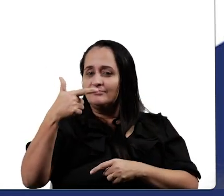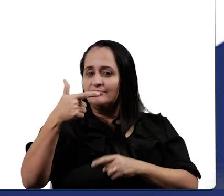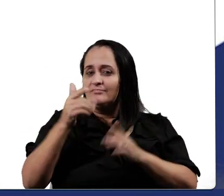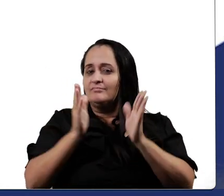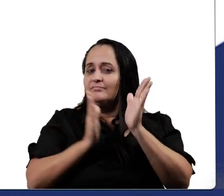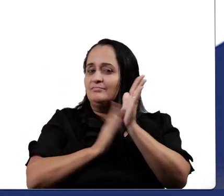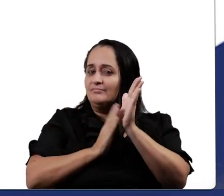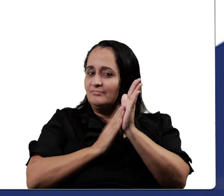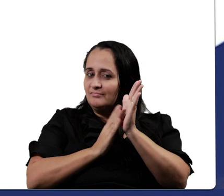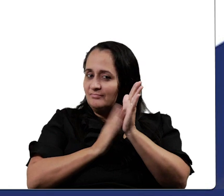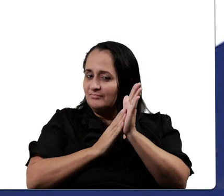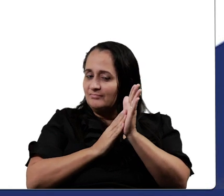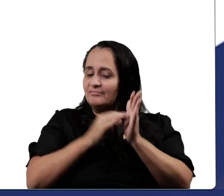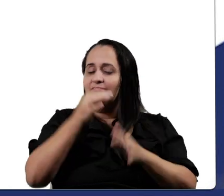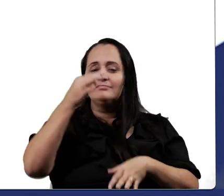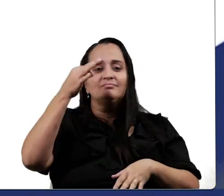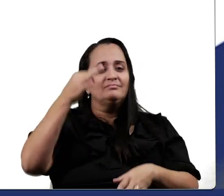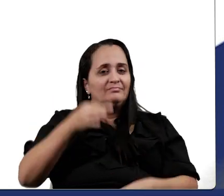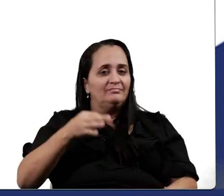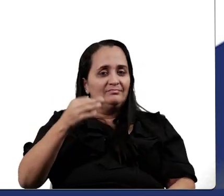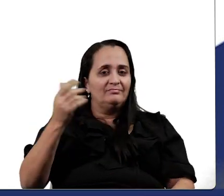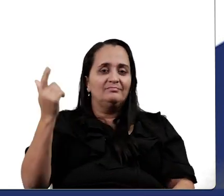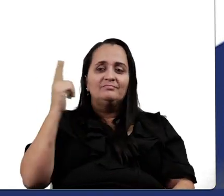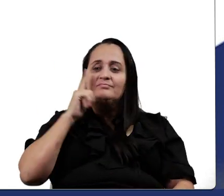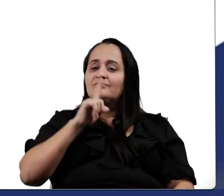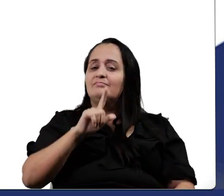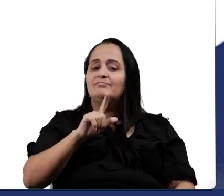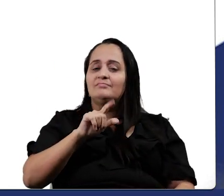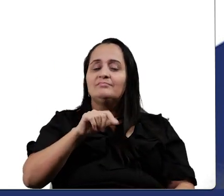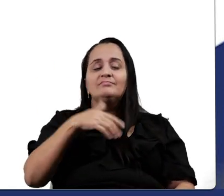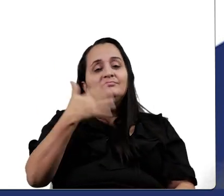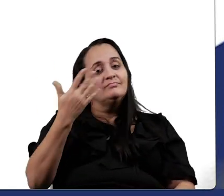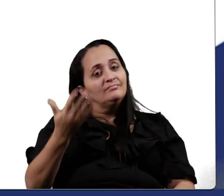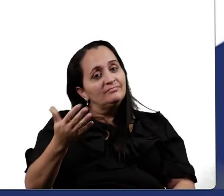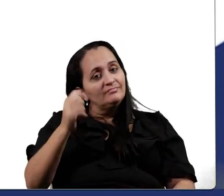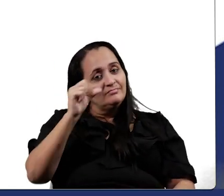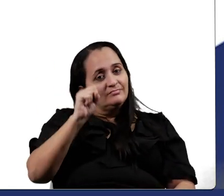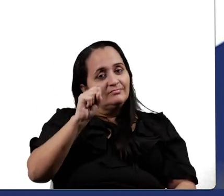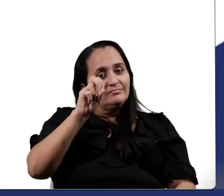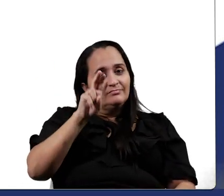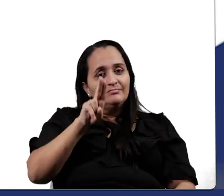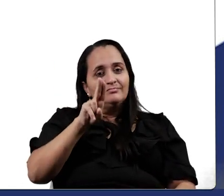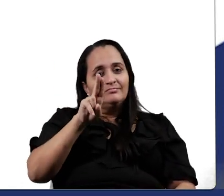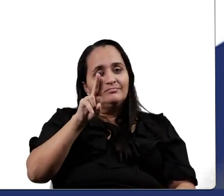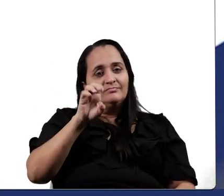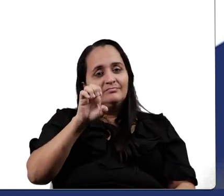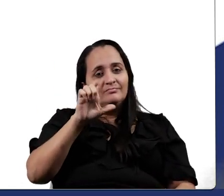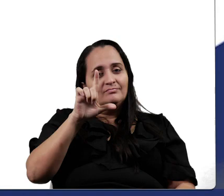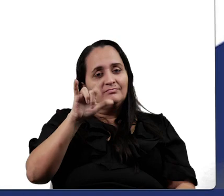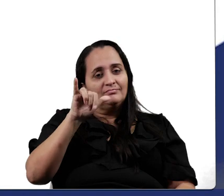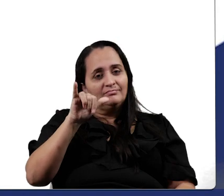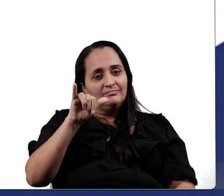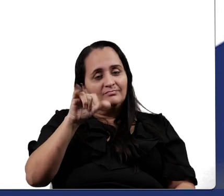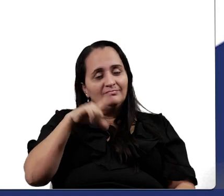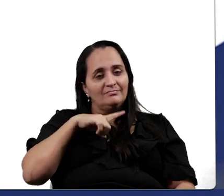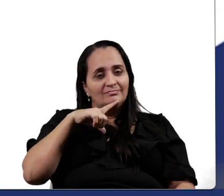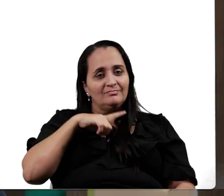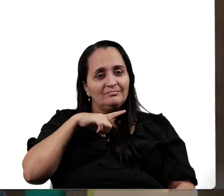de parabéns acertando tudo ol Sueli a Ana tem ao todo 12